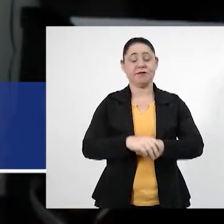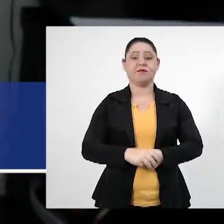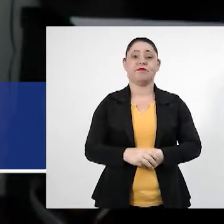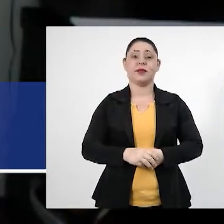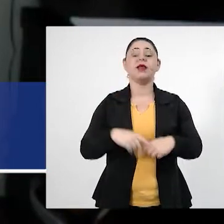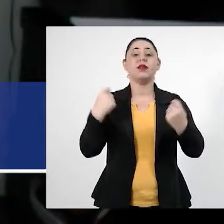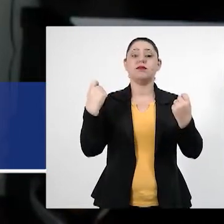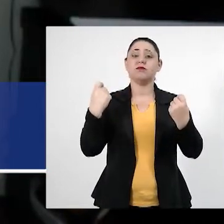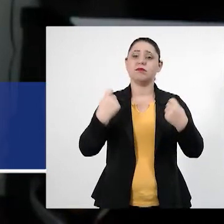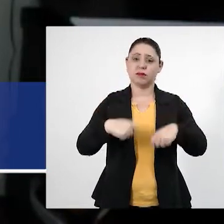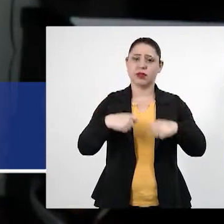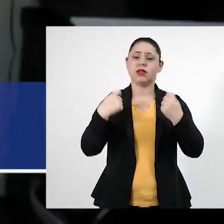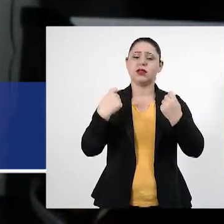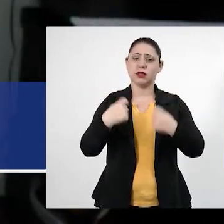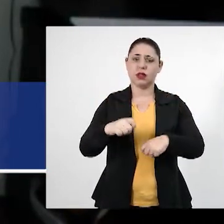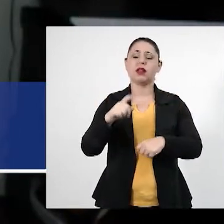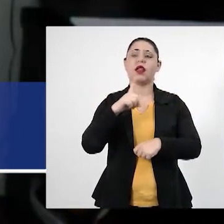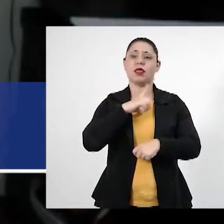Infelizmente,